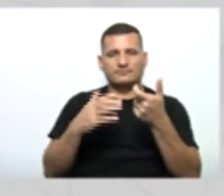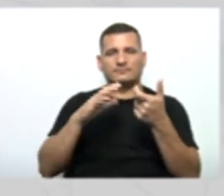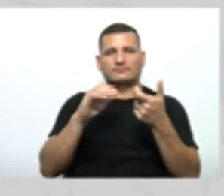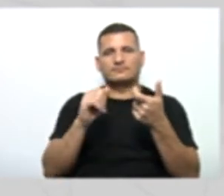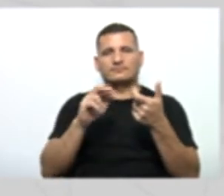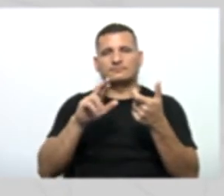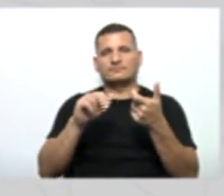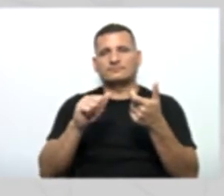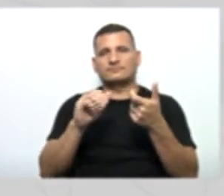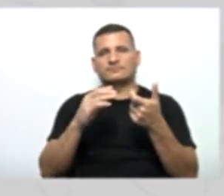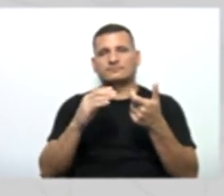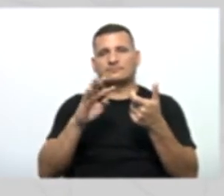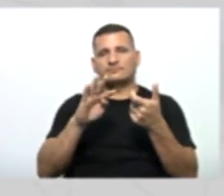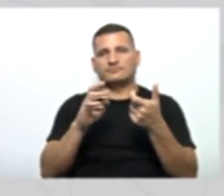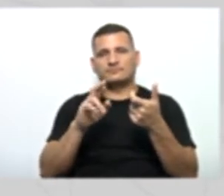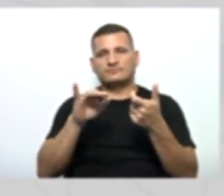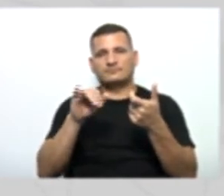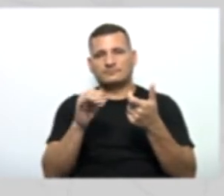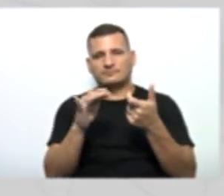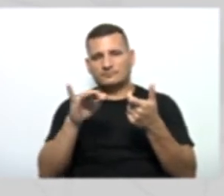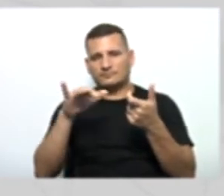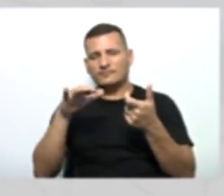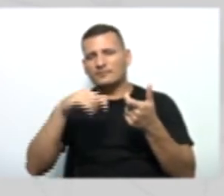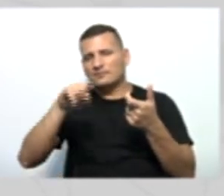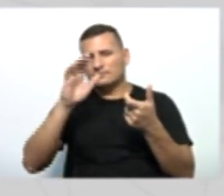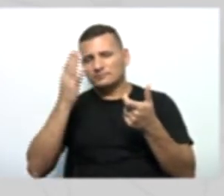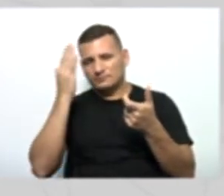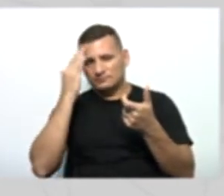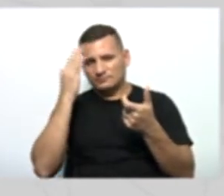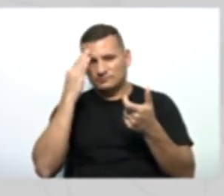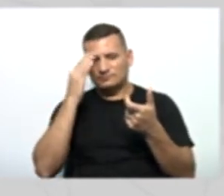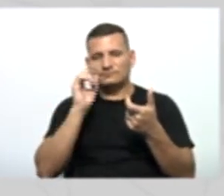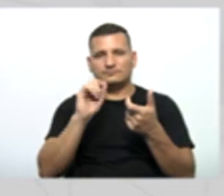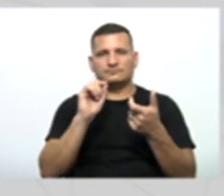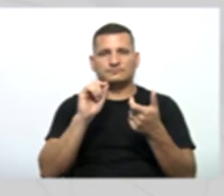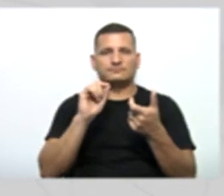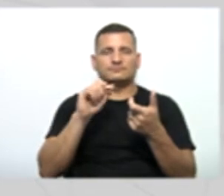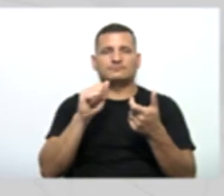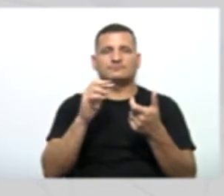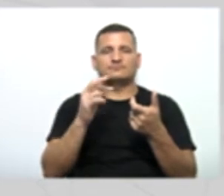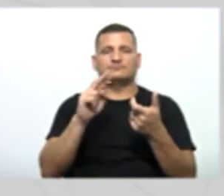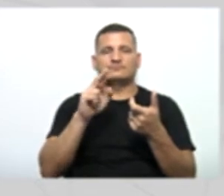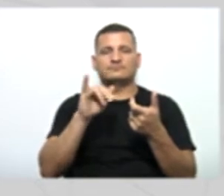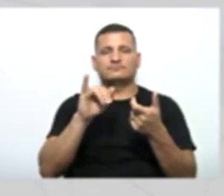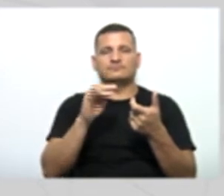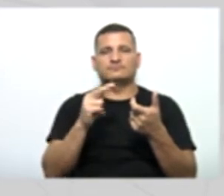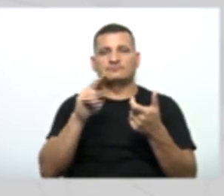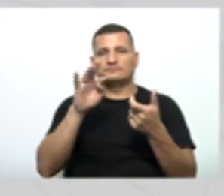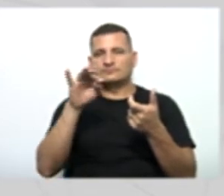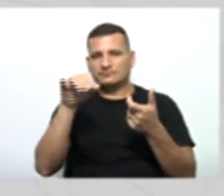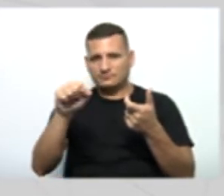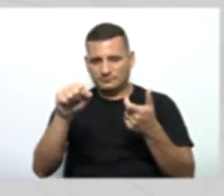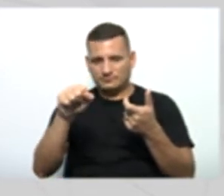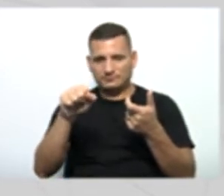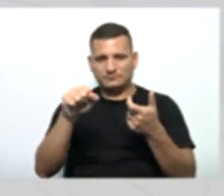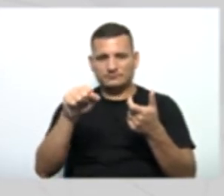pessoal. Que atributo você já entende, você sabe como é que é. Mas para relembrar aqui, ó, os